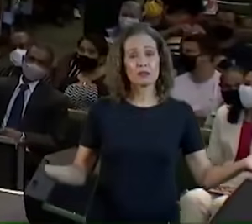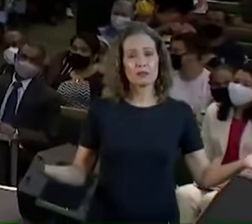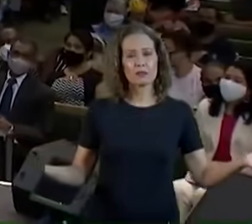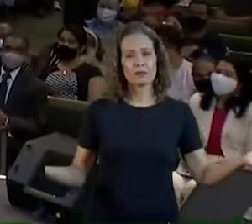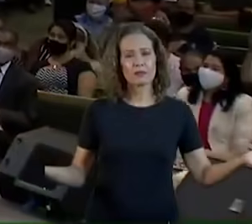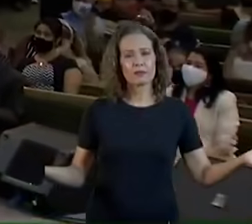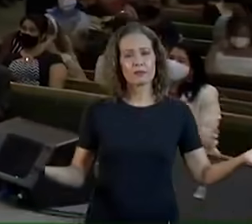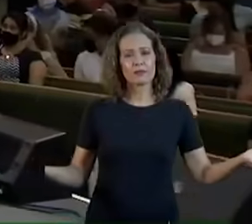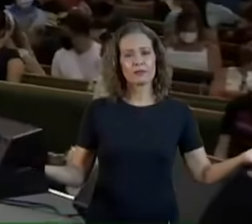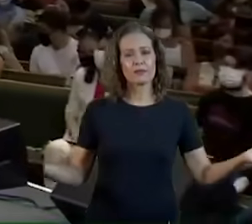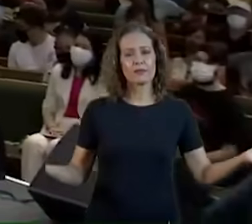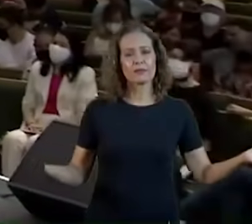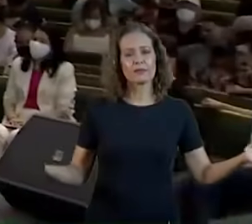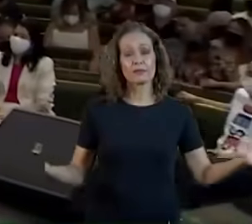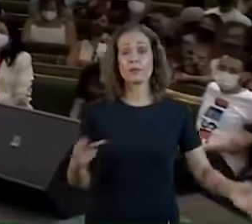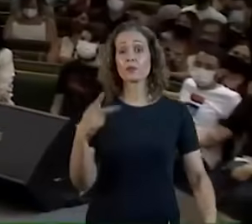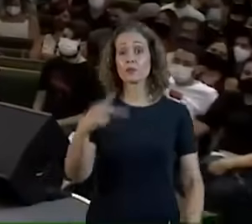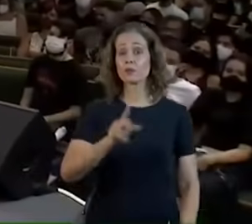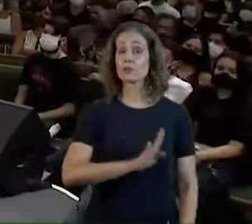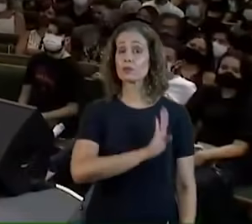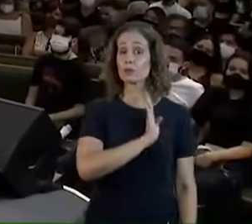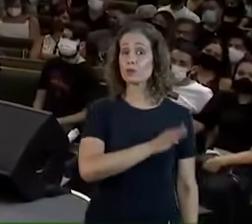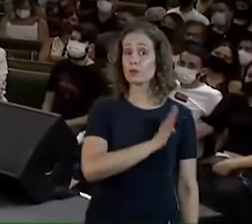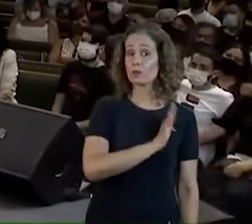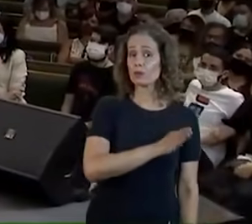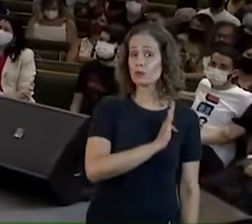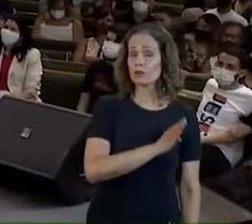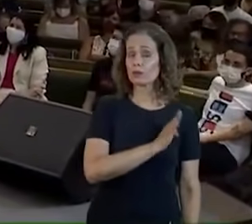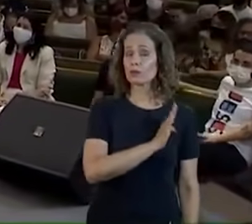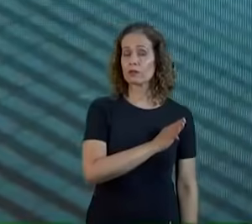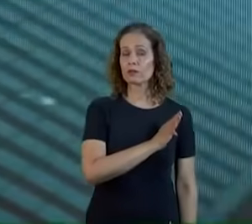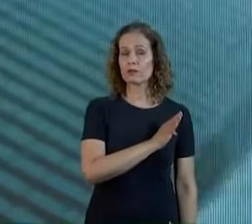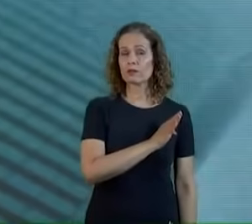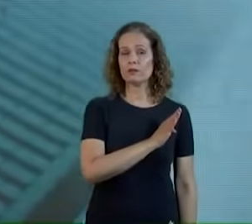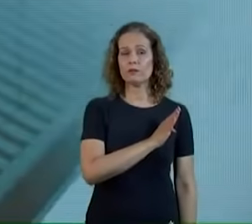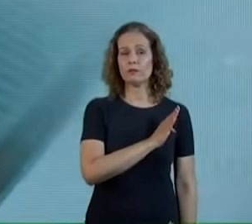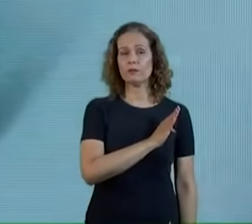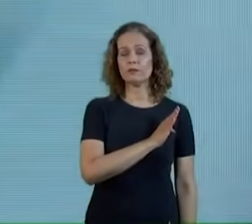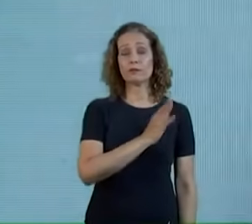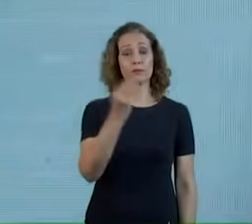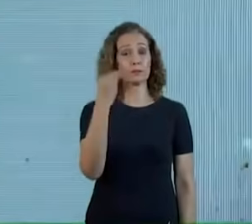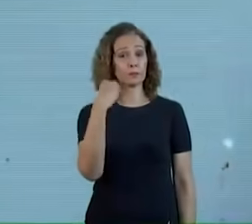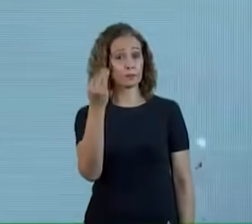E o seu coração enfraqueceu.